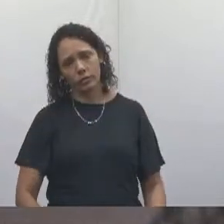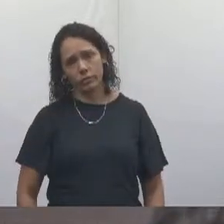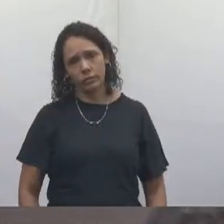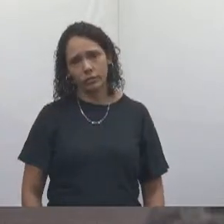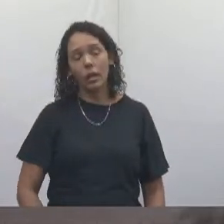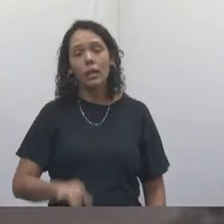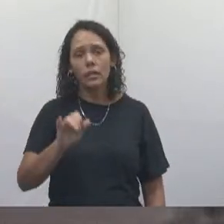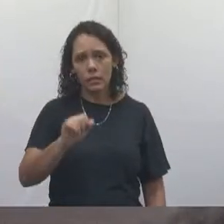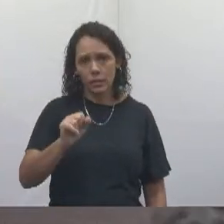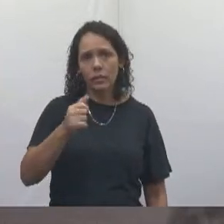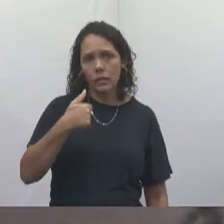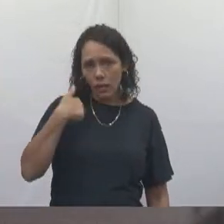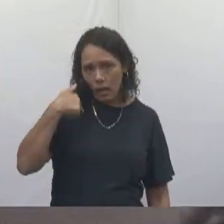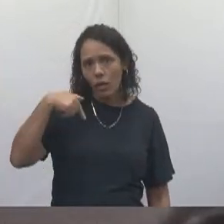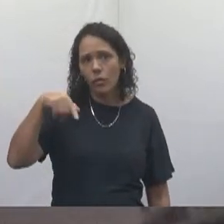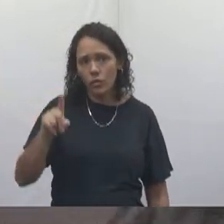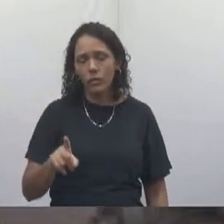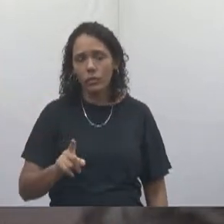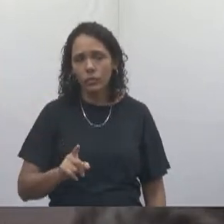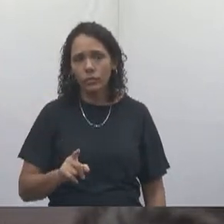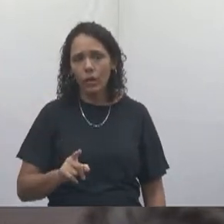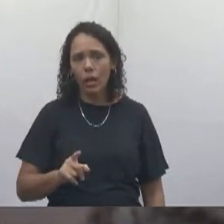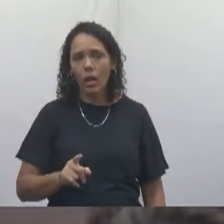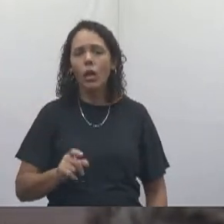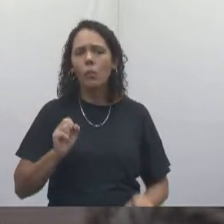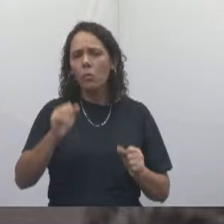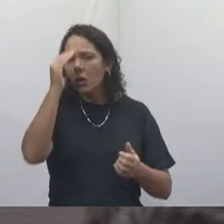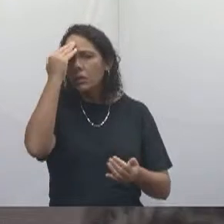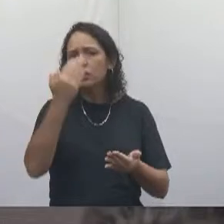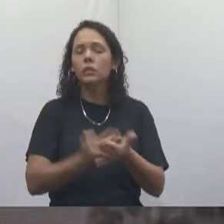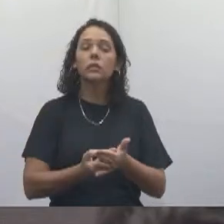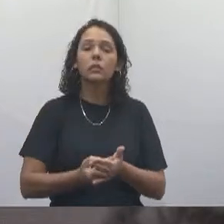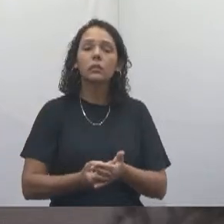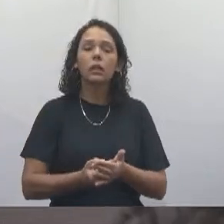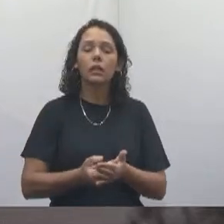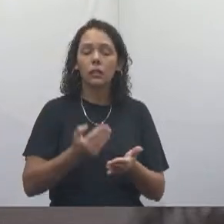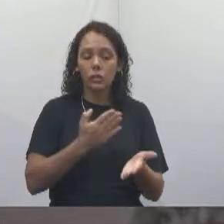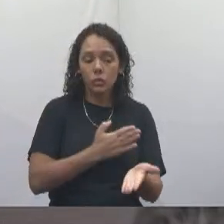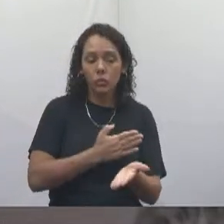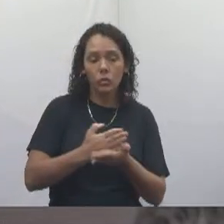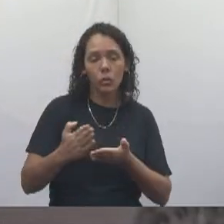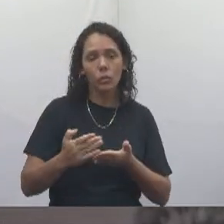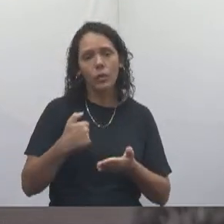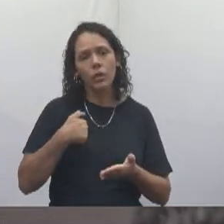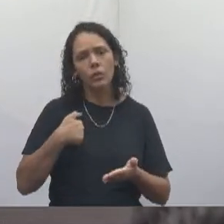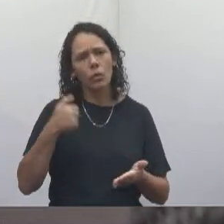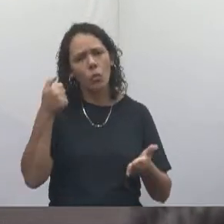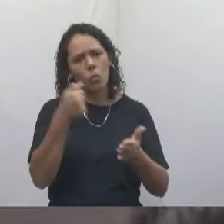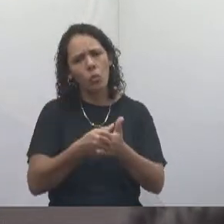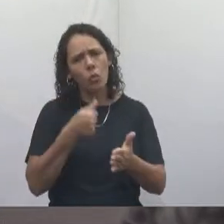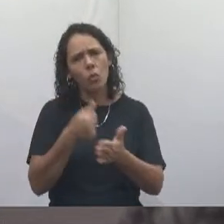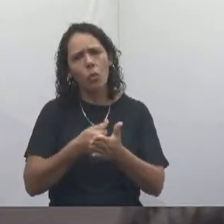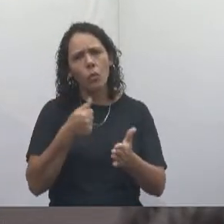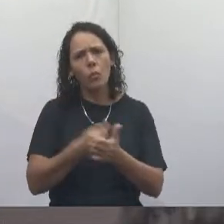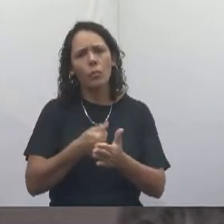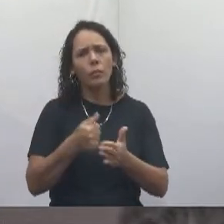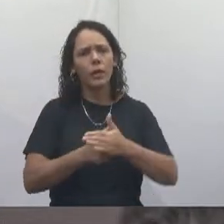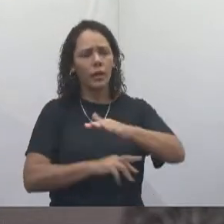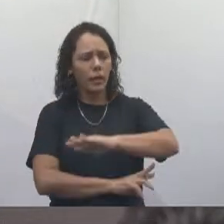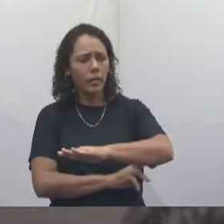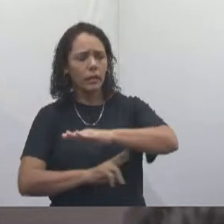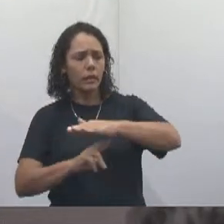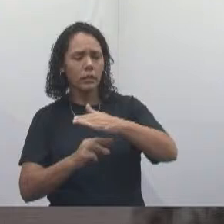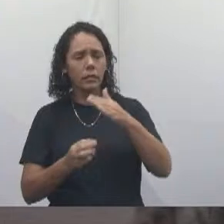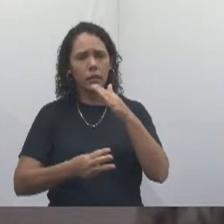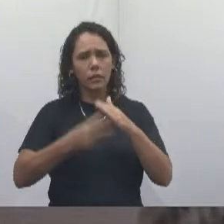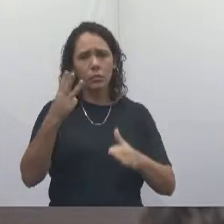sim, prefeito, não é? E o senhor pode ter certeza que desde o início Eu tinha cobrado essa questão da terceira ponte,